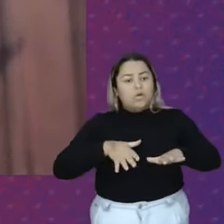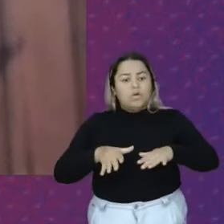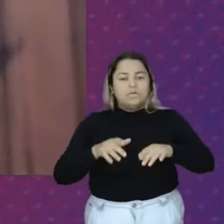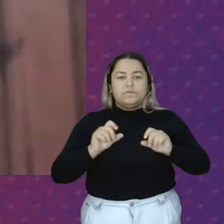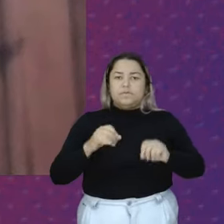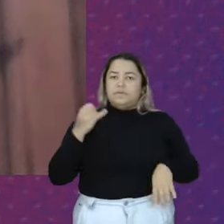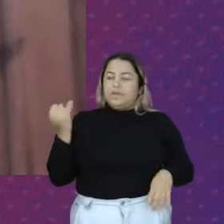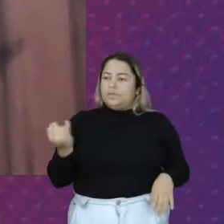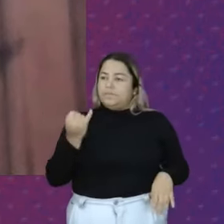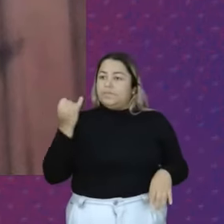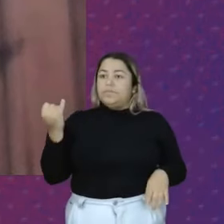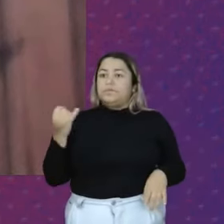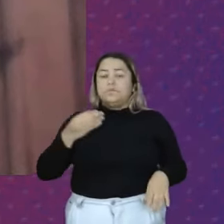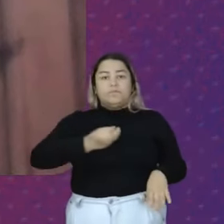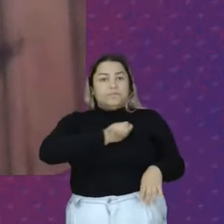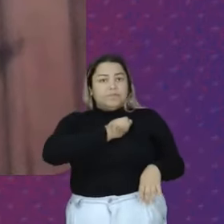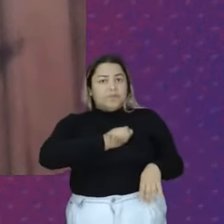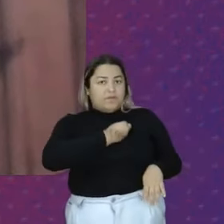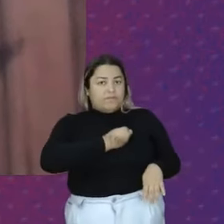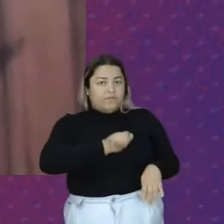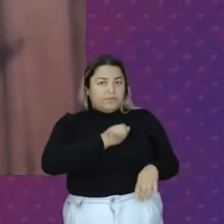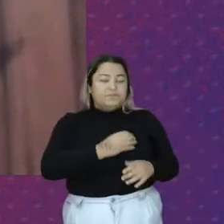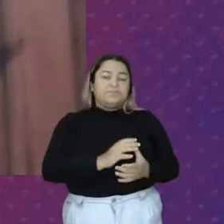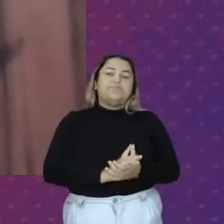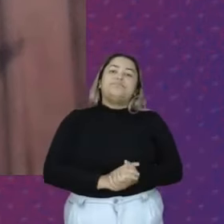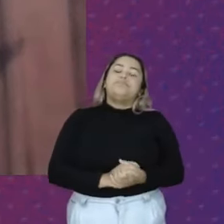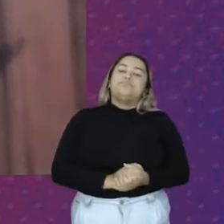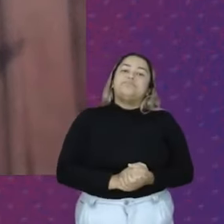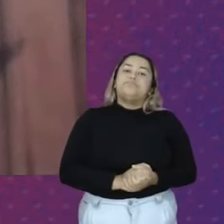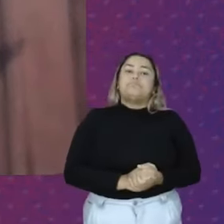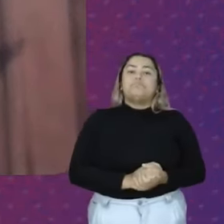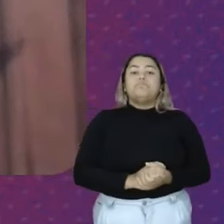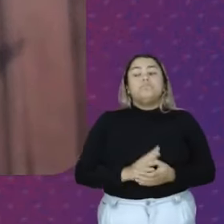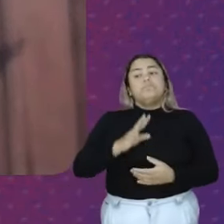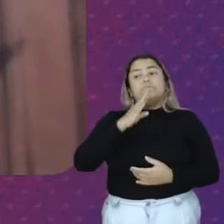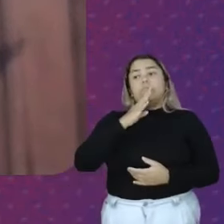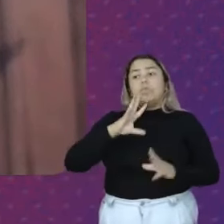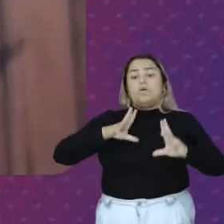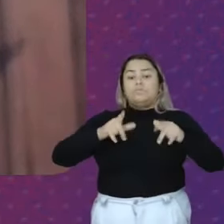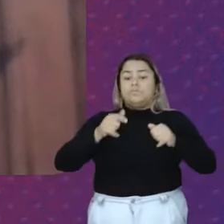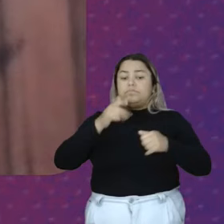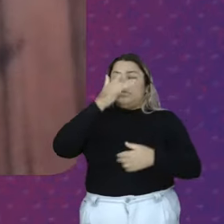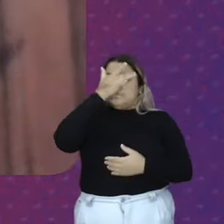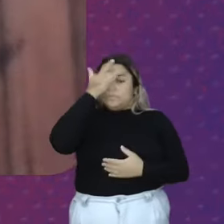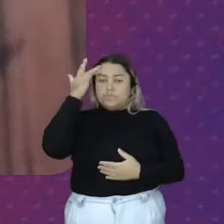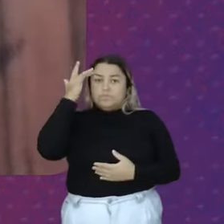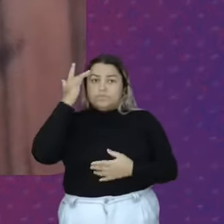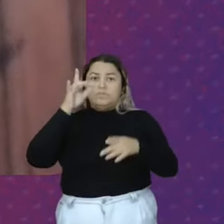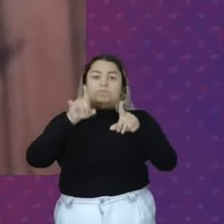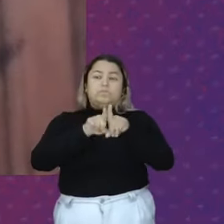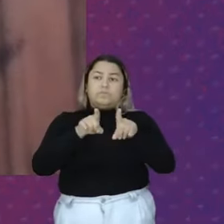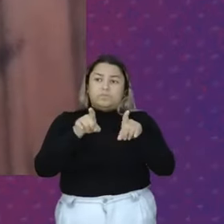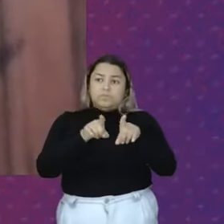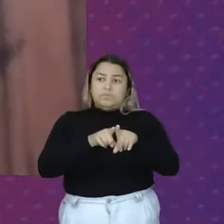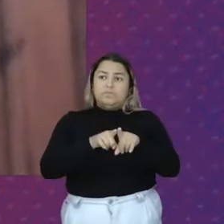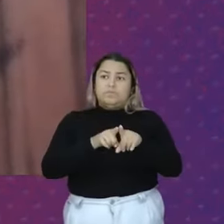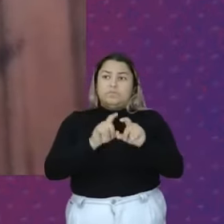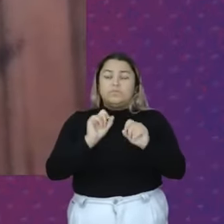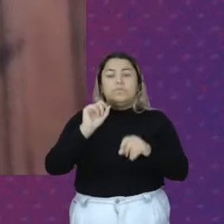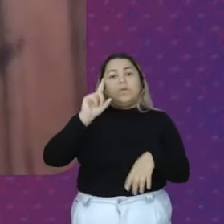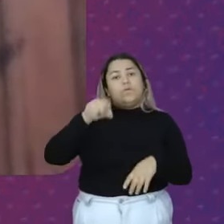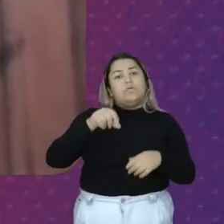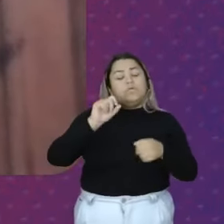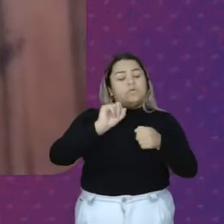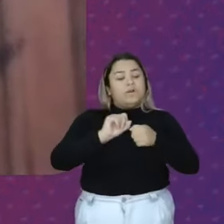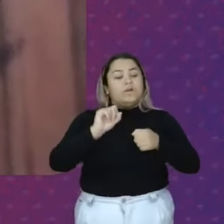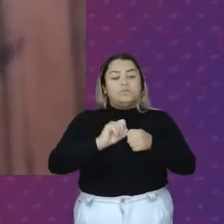essencial paraa vida o reconhecimento político que todas as pessoas têm direito a essa convivência social então é o que faz